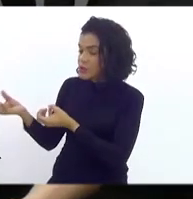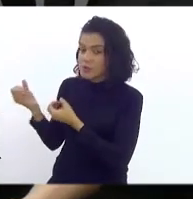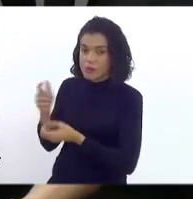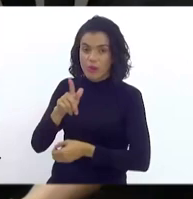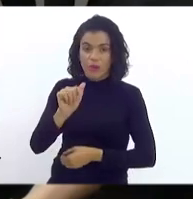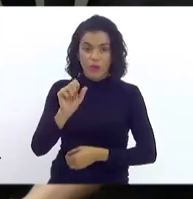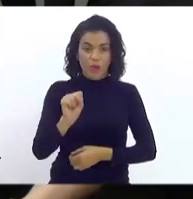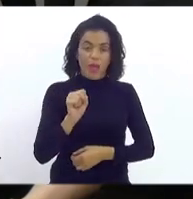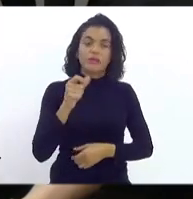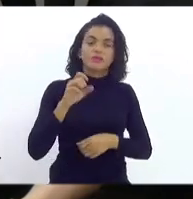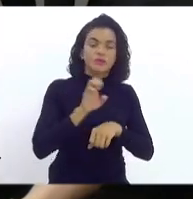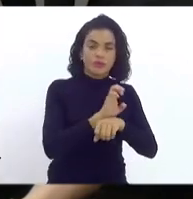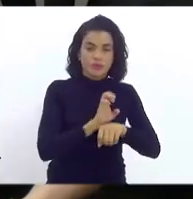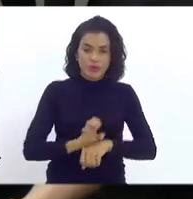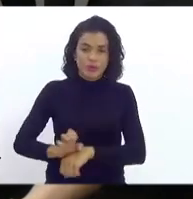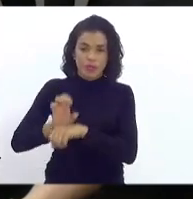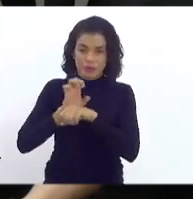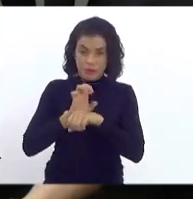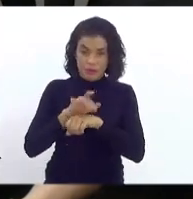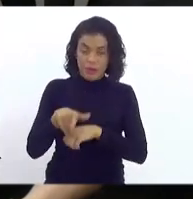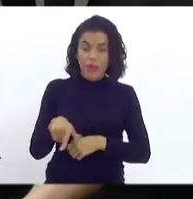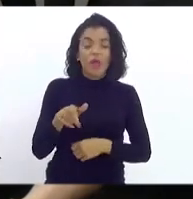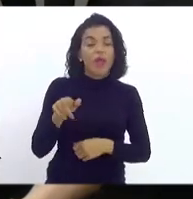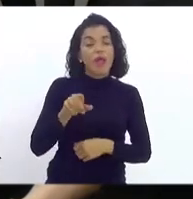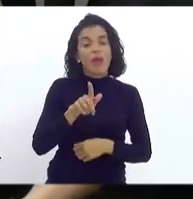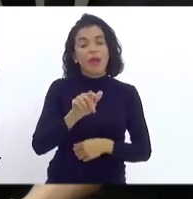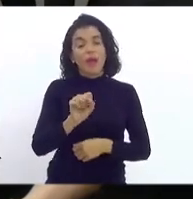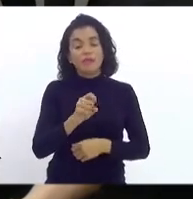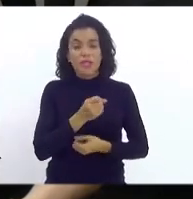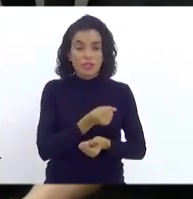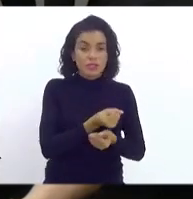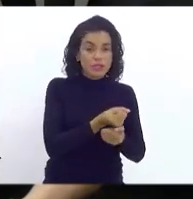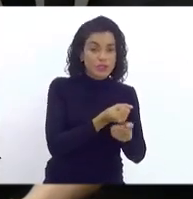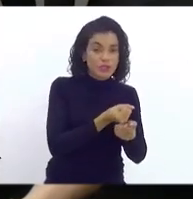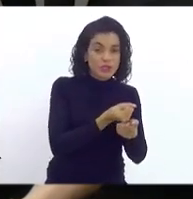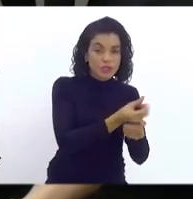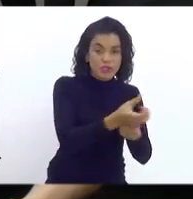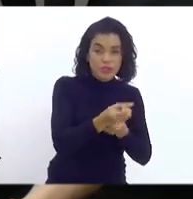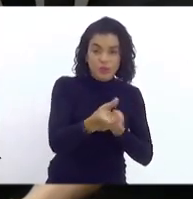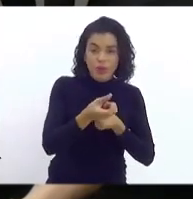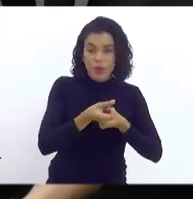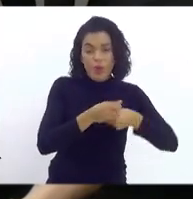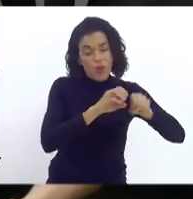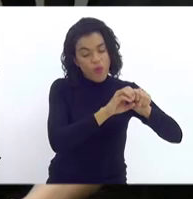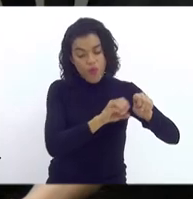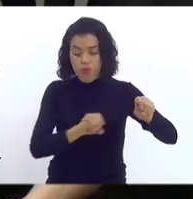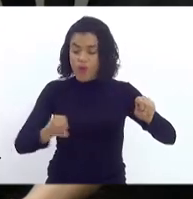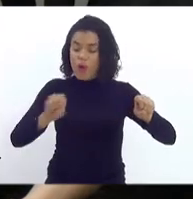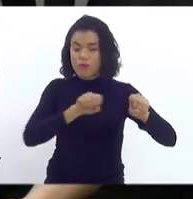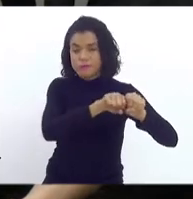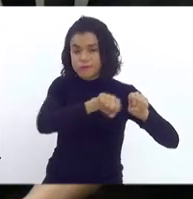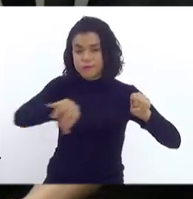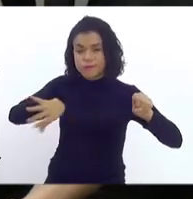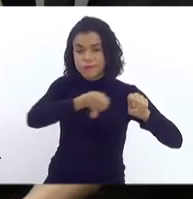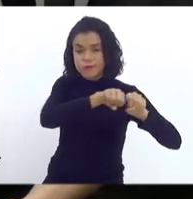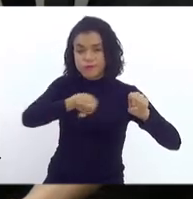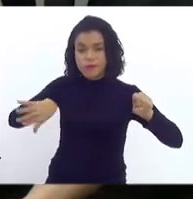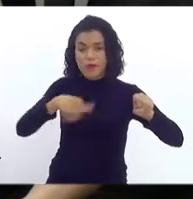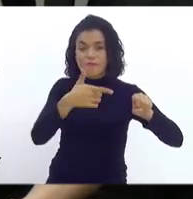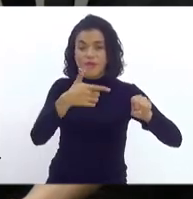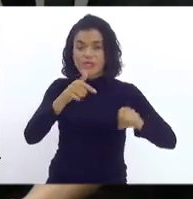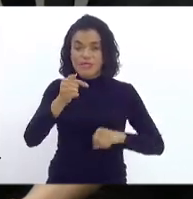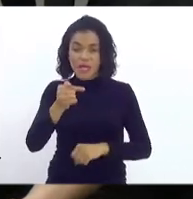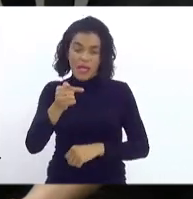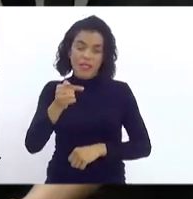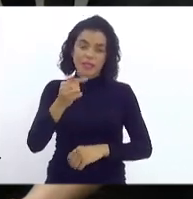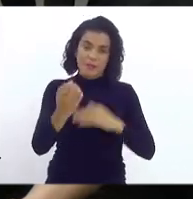nos estados. Esse gás ele é distribuído pelas empresas, são mais de 27 empresas, são em torno